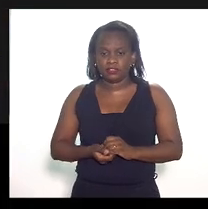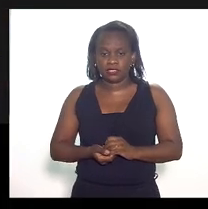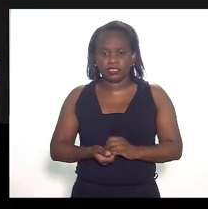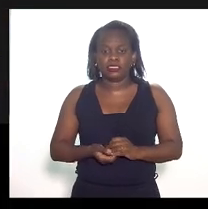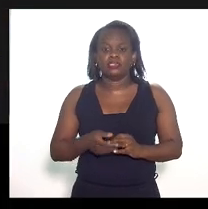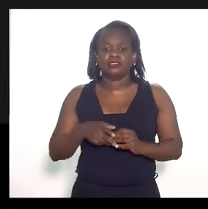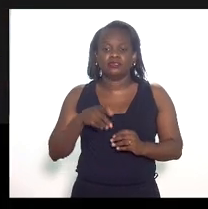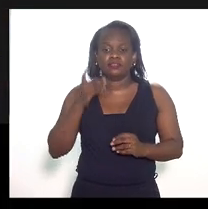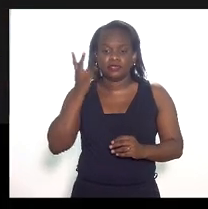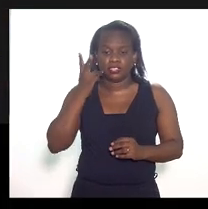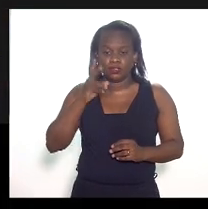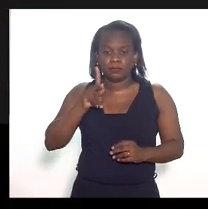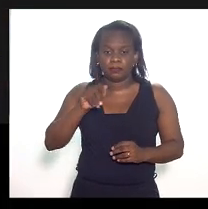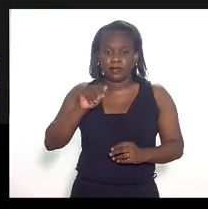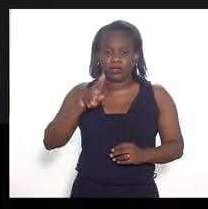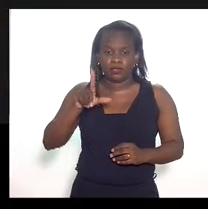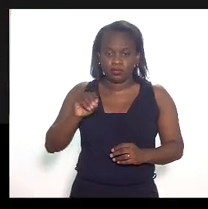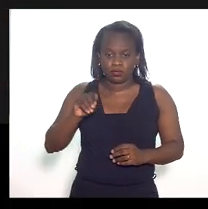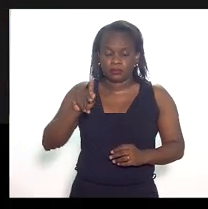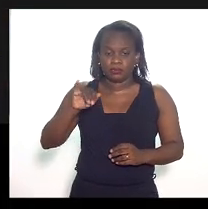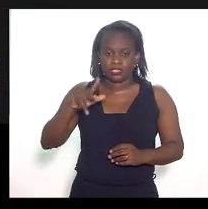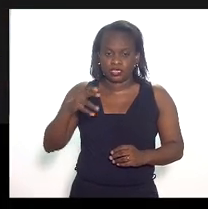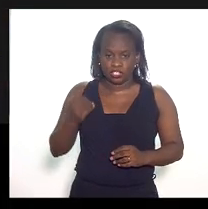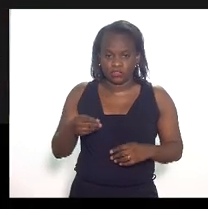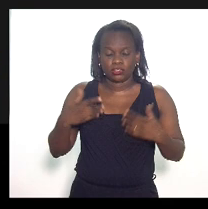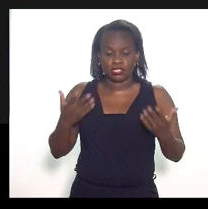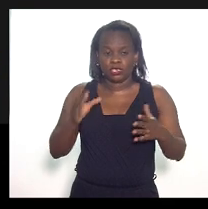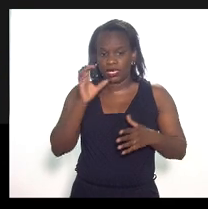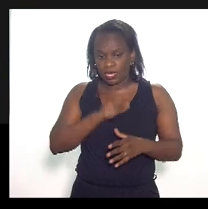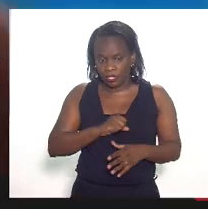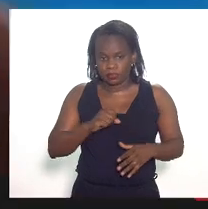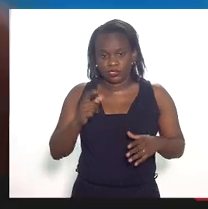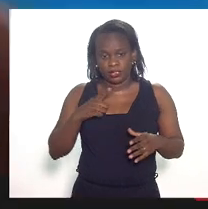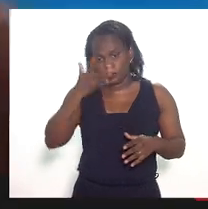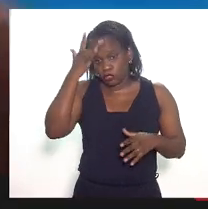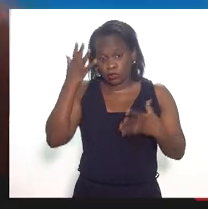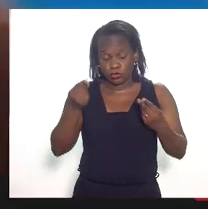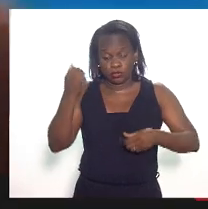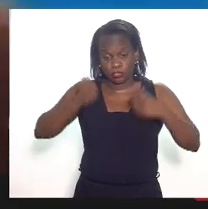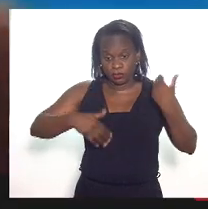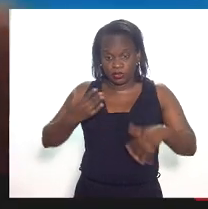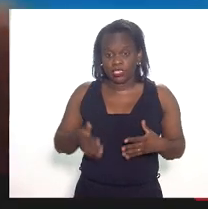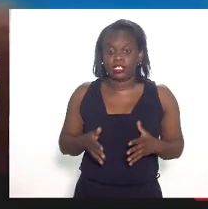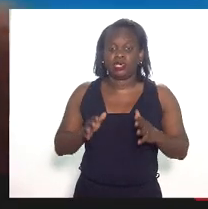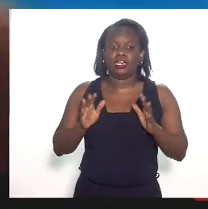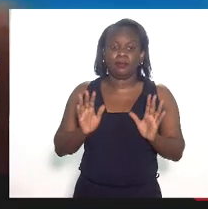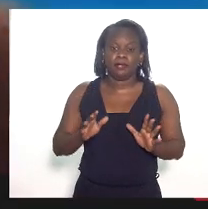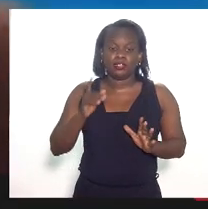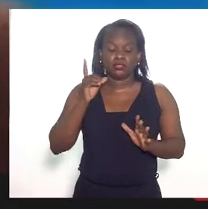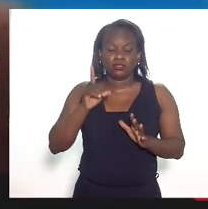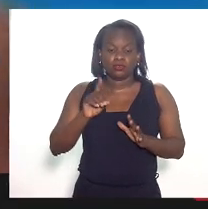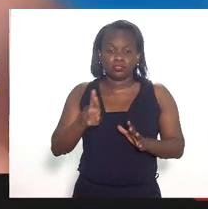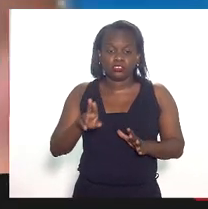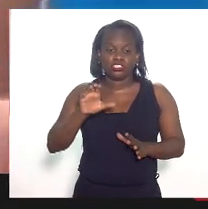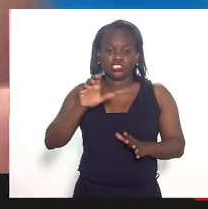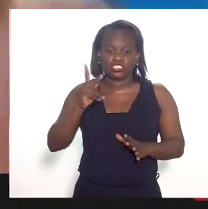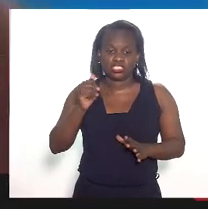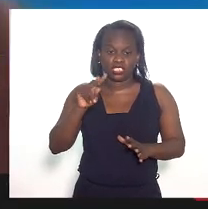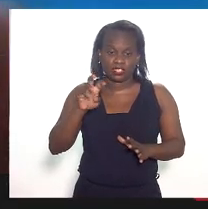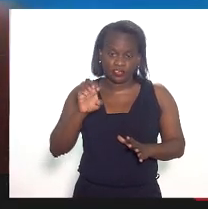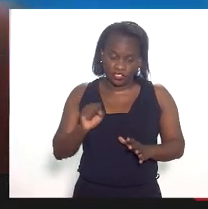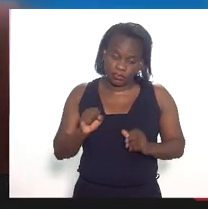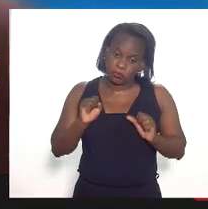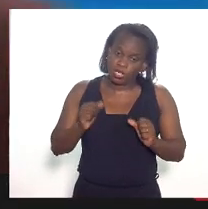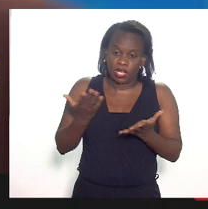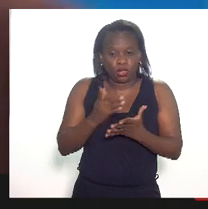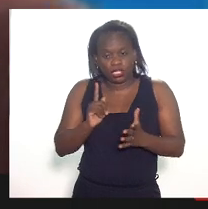Vereador Paulo Pinheiro. Sim, rapidamente, que tem muita gente para falar. Doutor Chaves, eu queria, pode não ser agora, o senhor